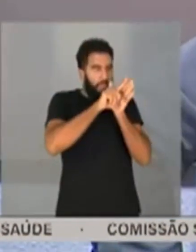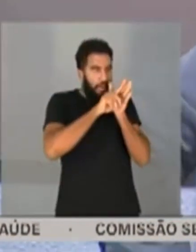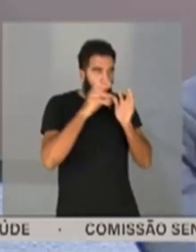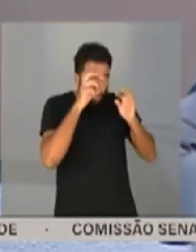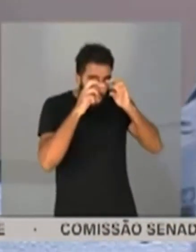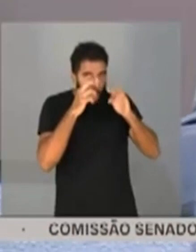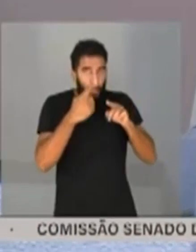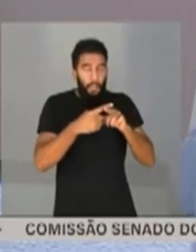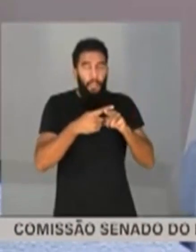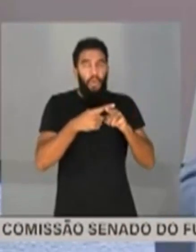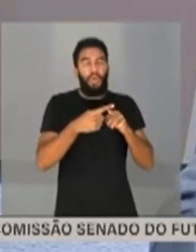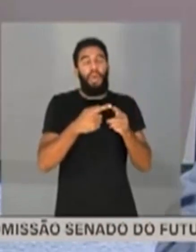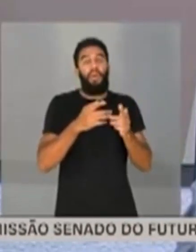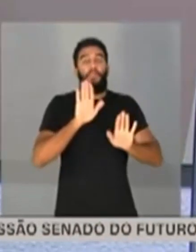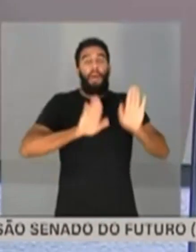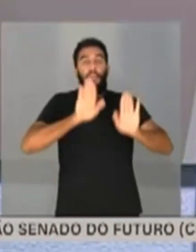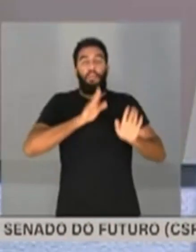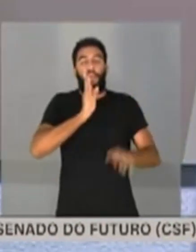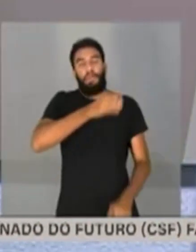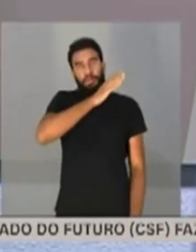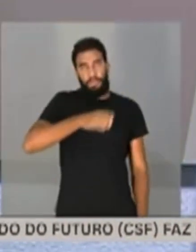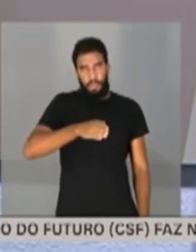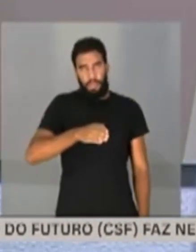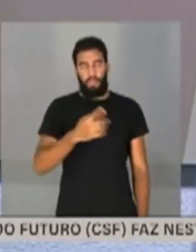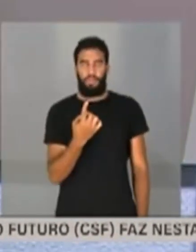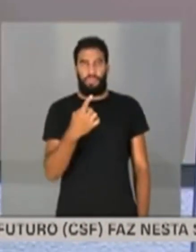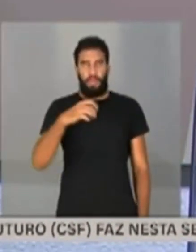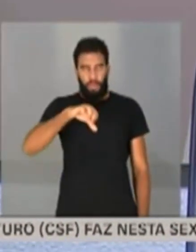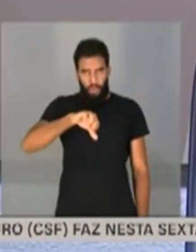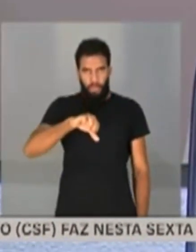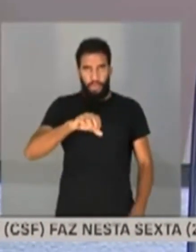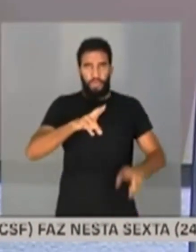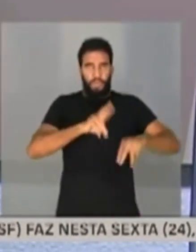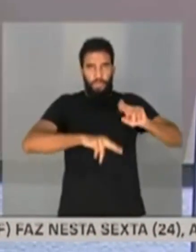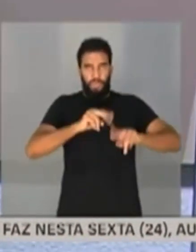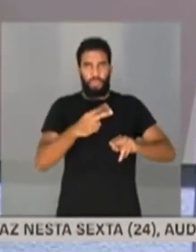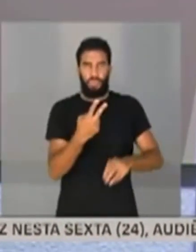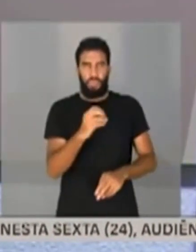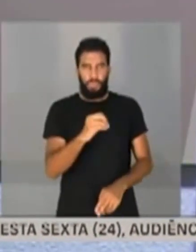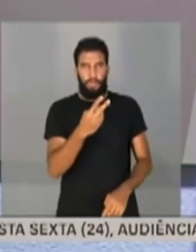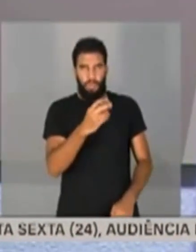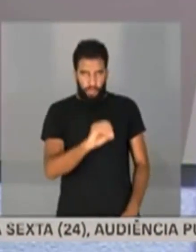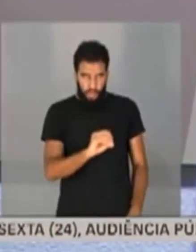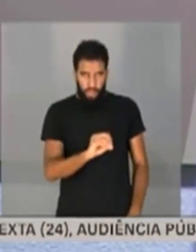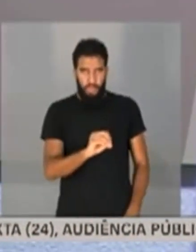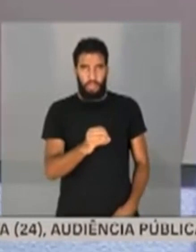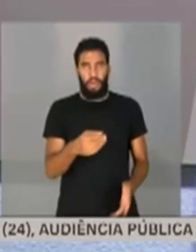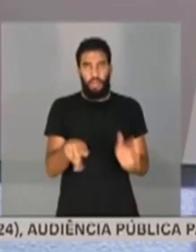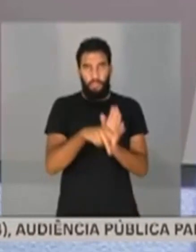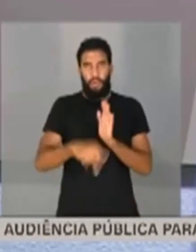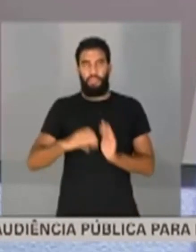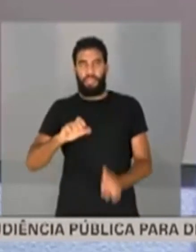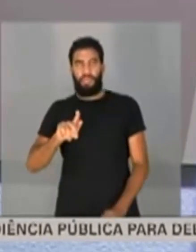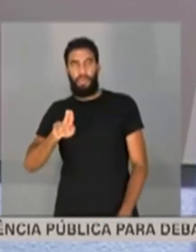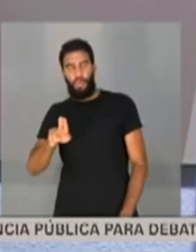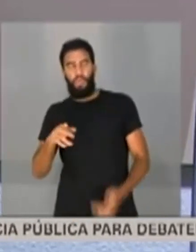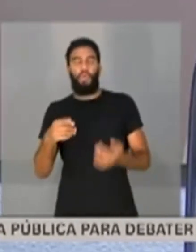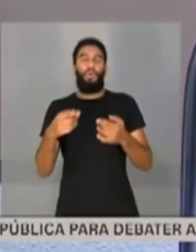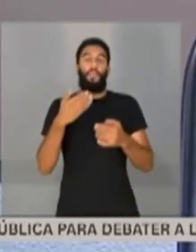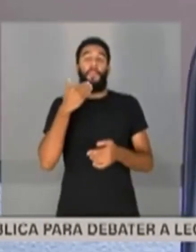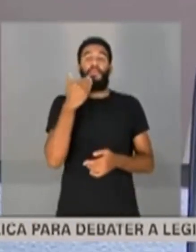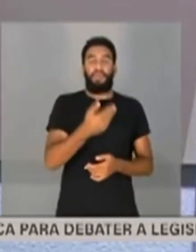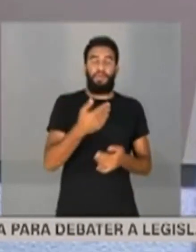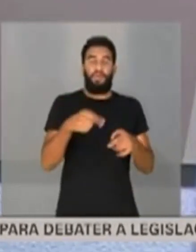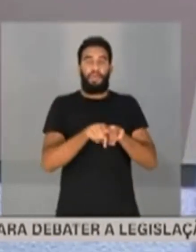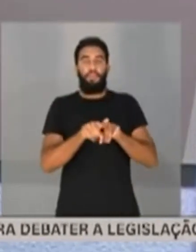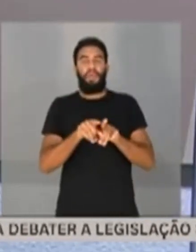da CGU diante de fraudes em contratos na compra de vacinas foi um norte hoje na CPI. O depoente, por sua vez, negou o